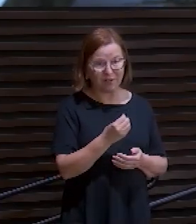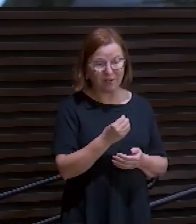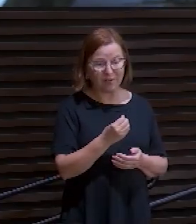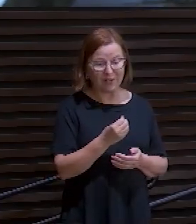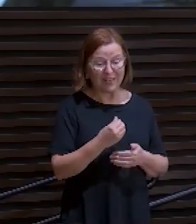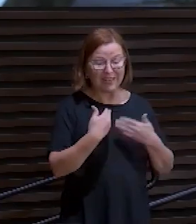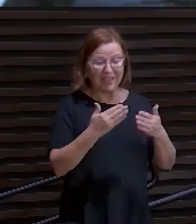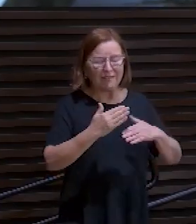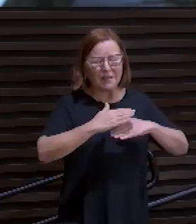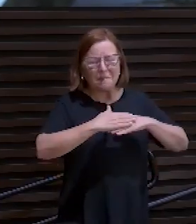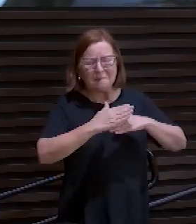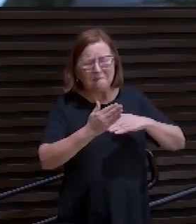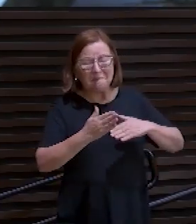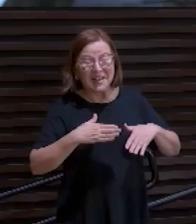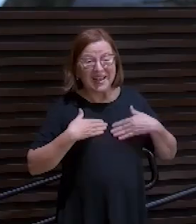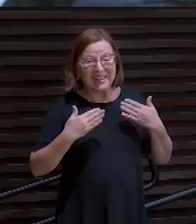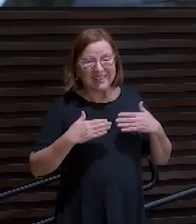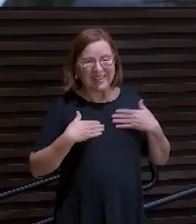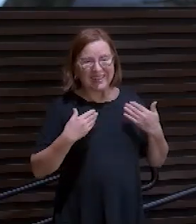ao coração daquele homem.